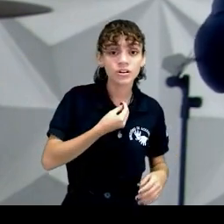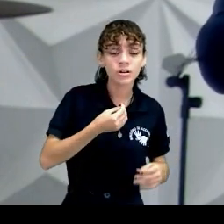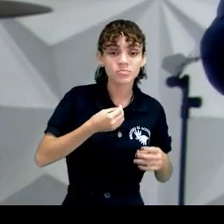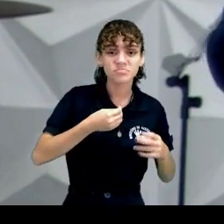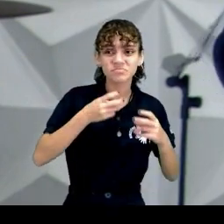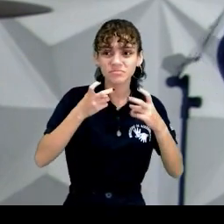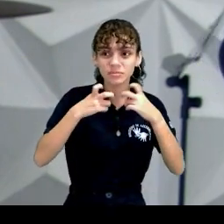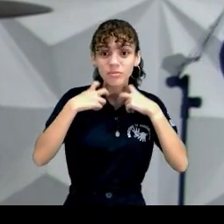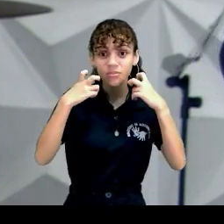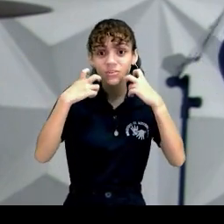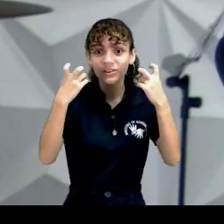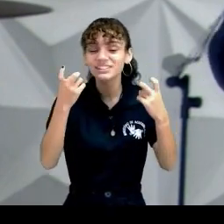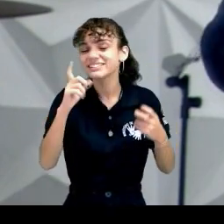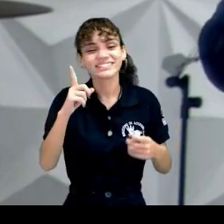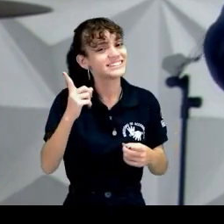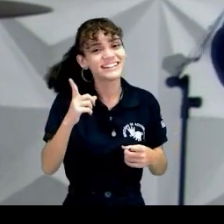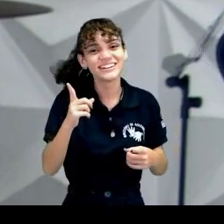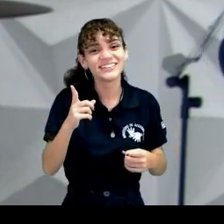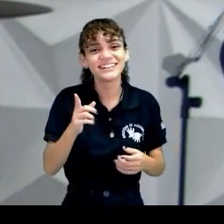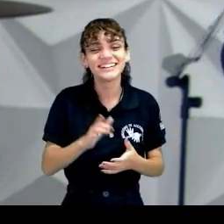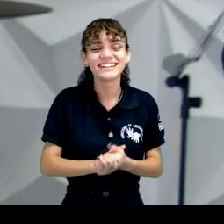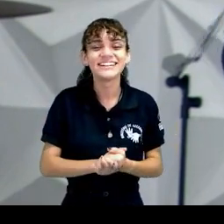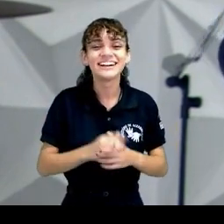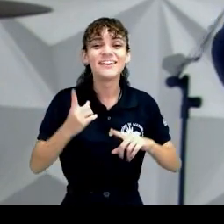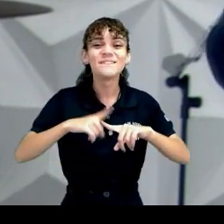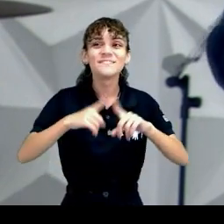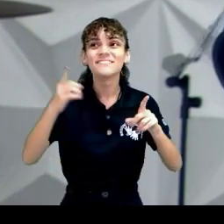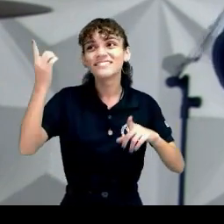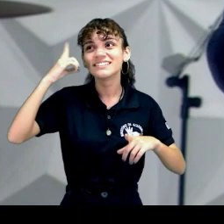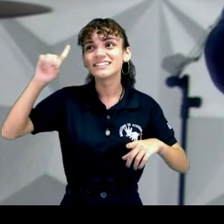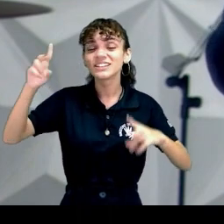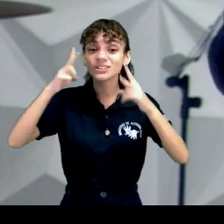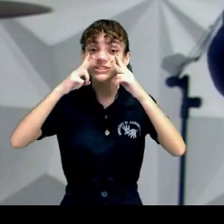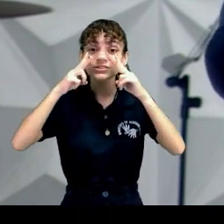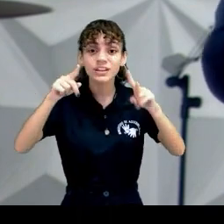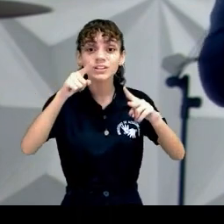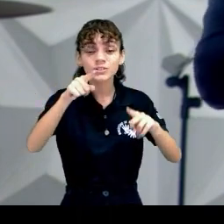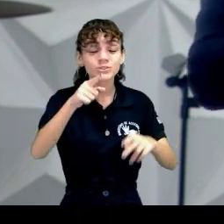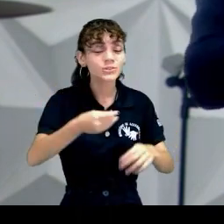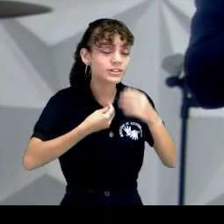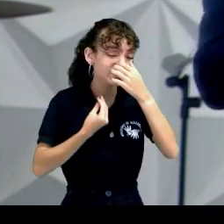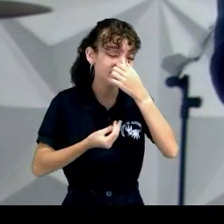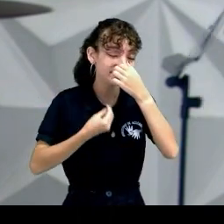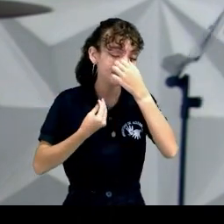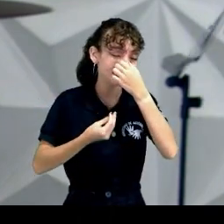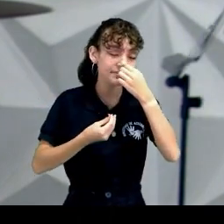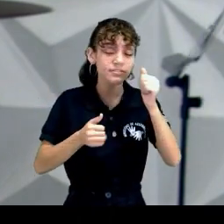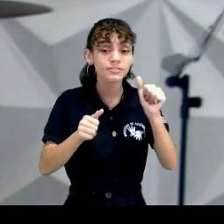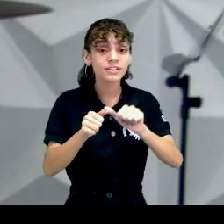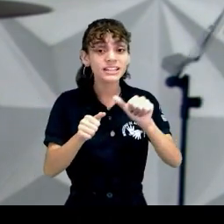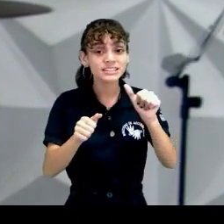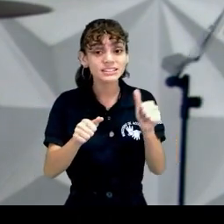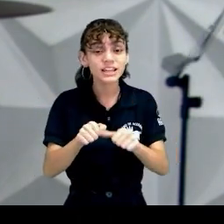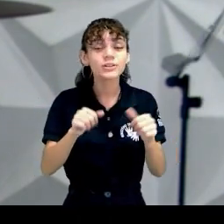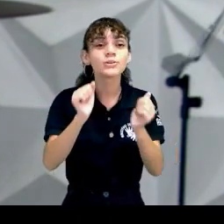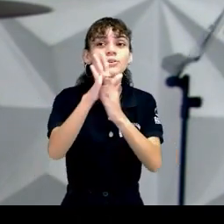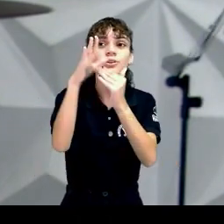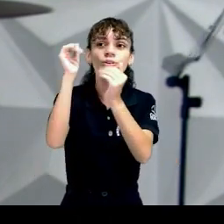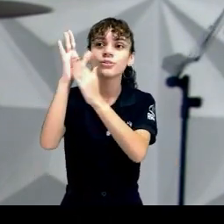olha o nosso coração grato para adorá-lo. E louvar a Deus